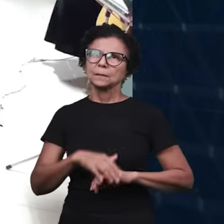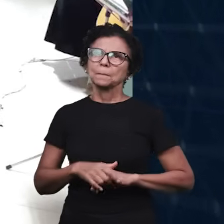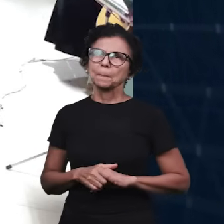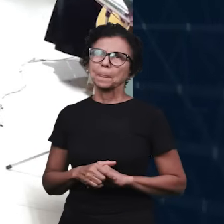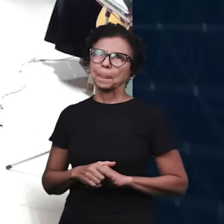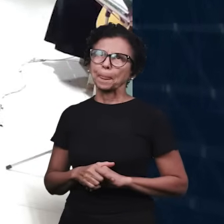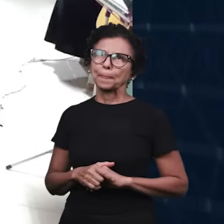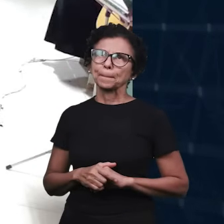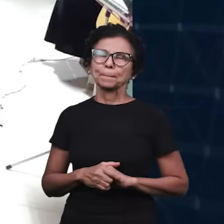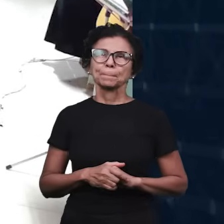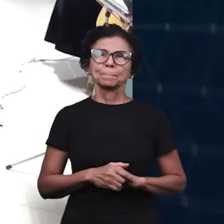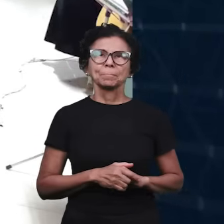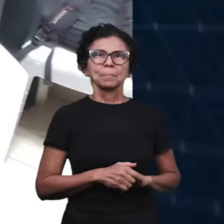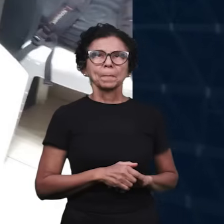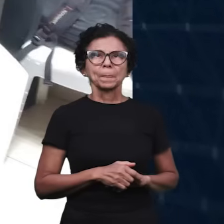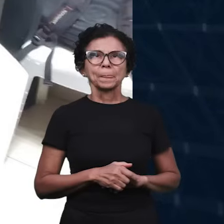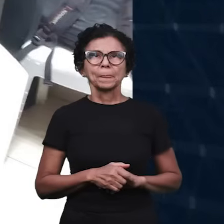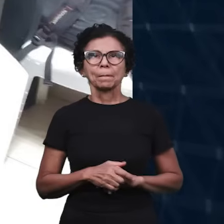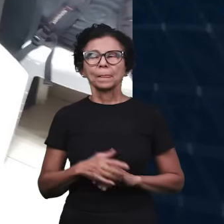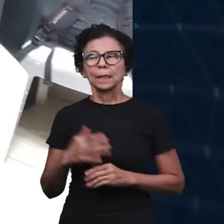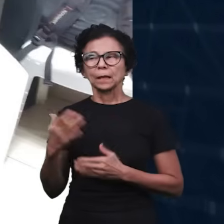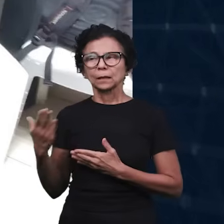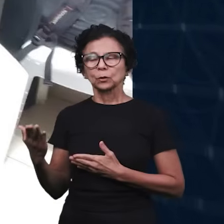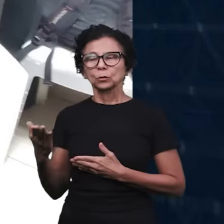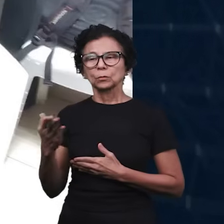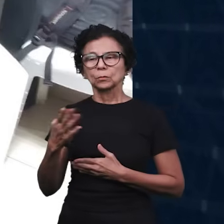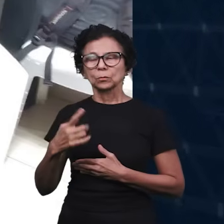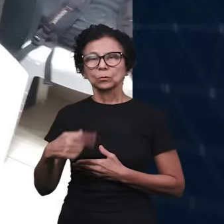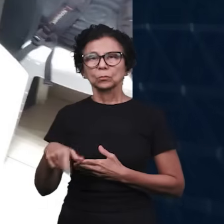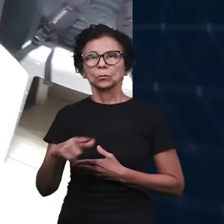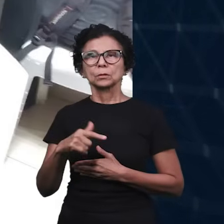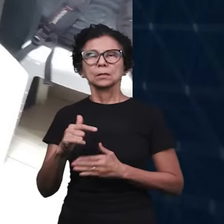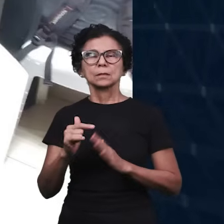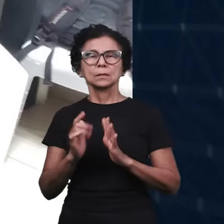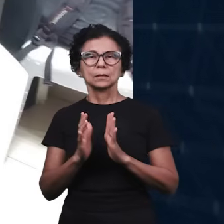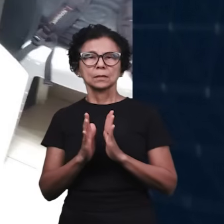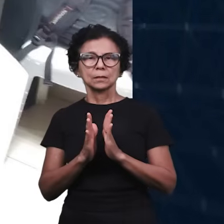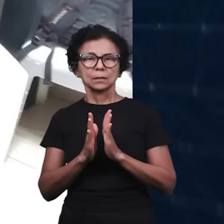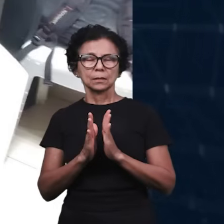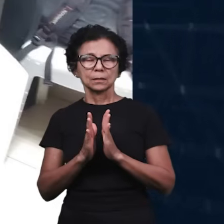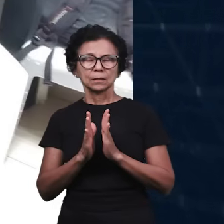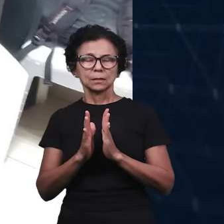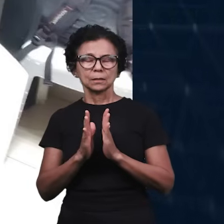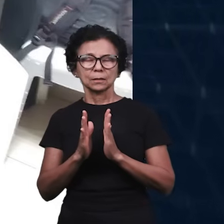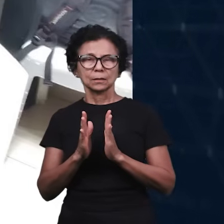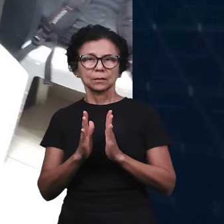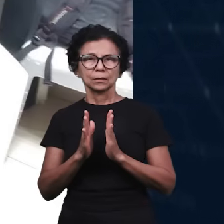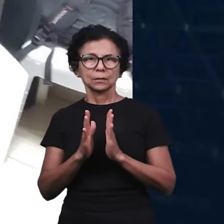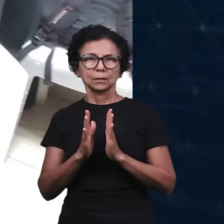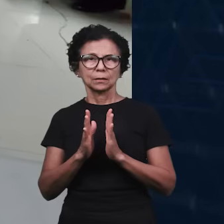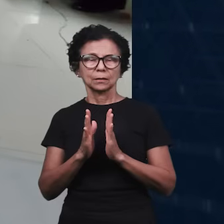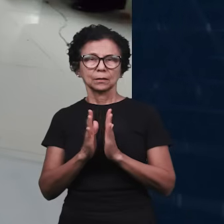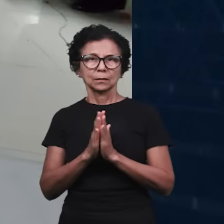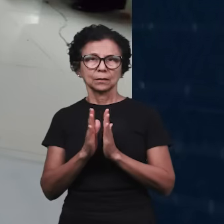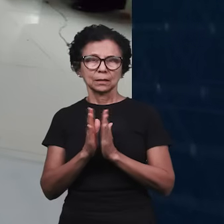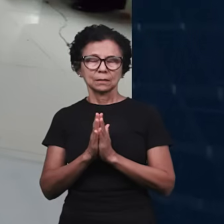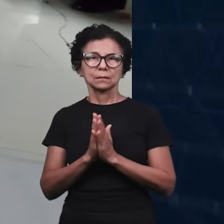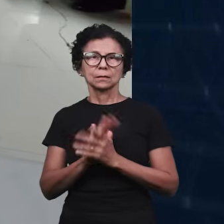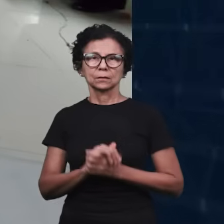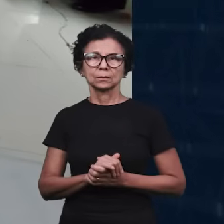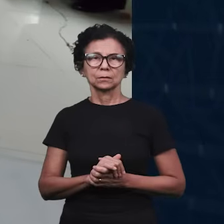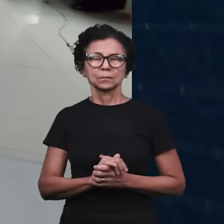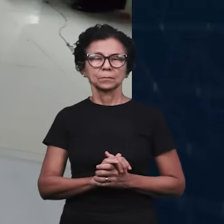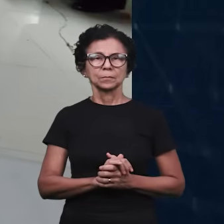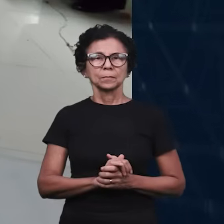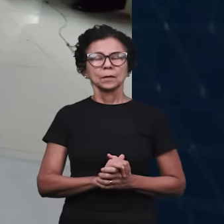pessoais. Os sobreiros, acompanhados pelos instrumentistas, oraram individualmente por cada um dos militares e